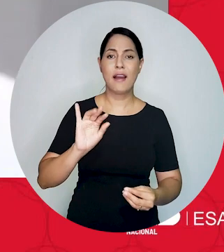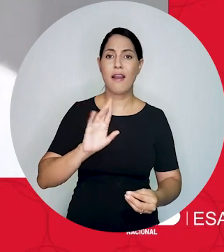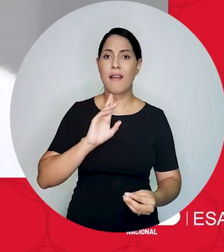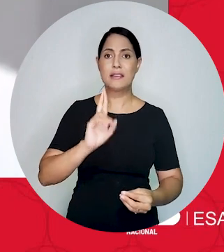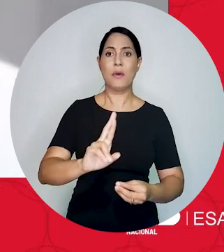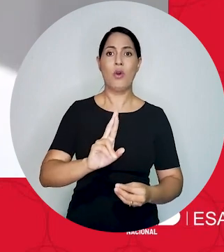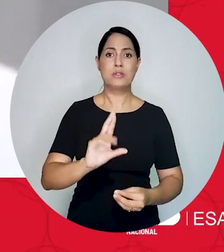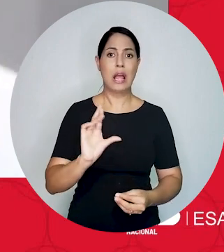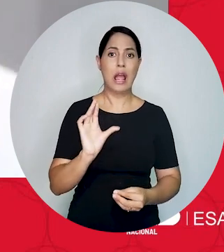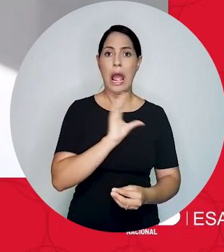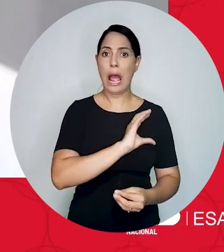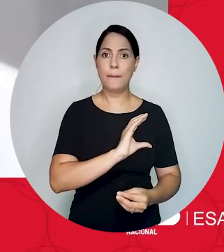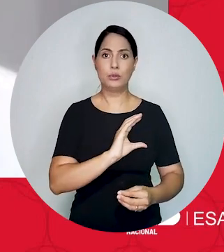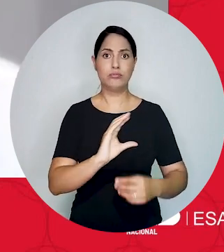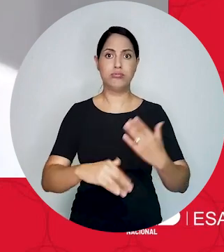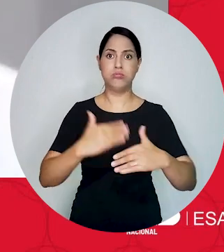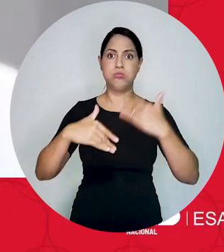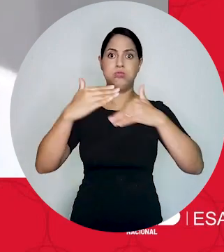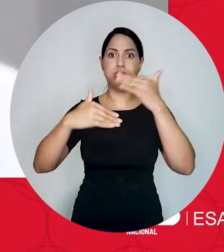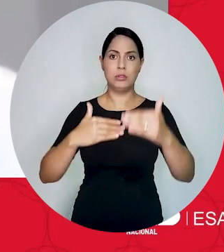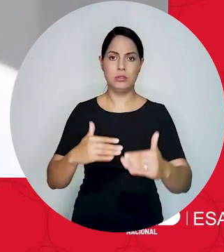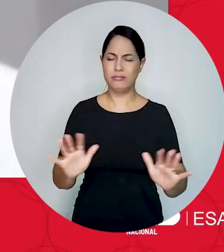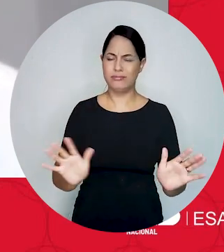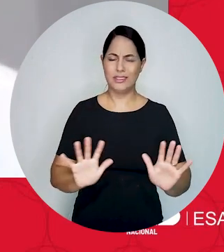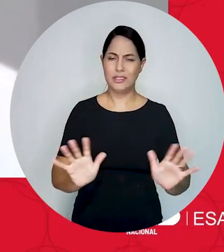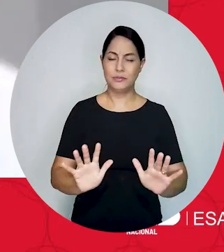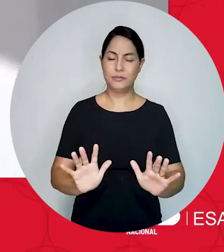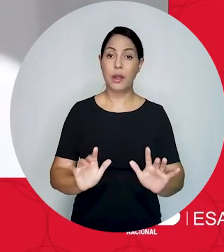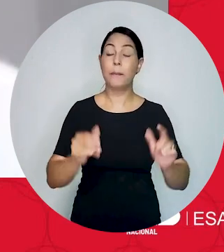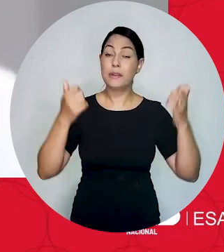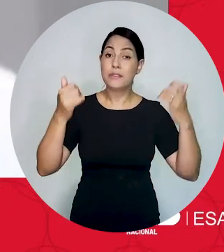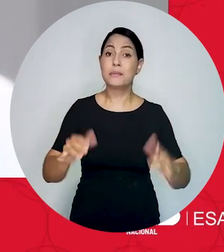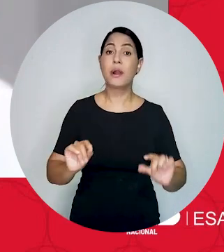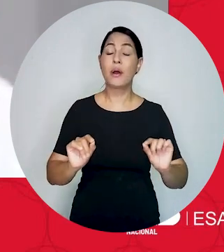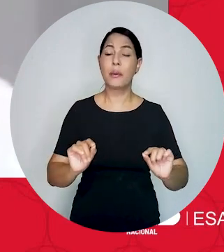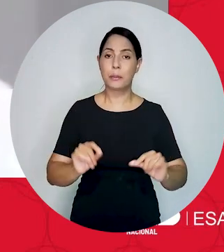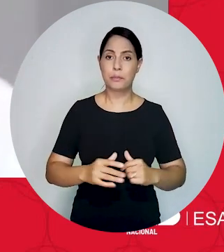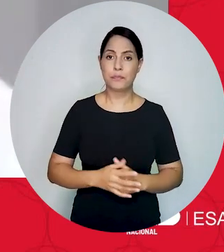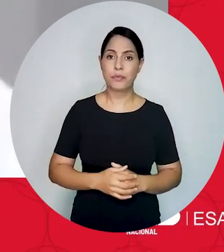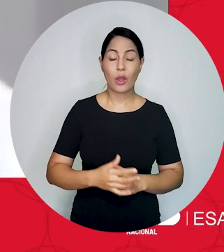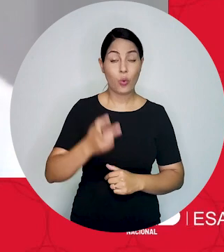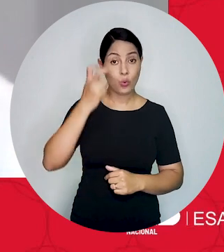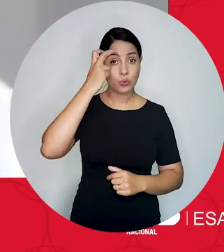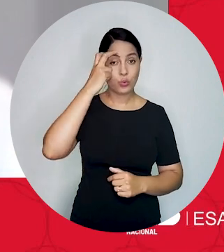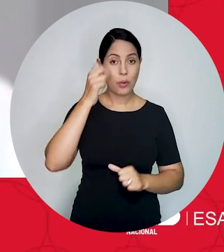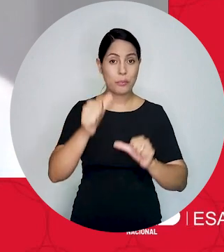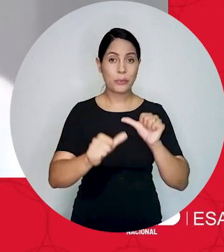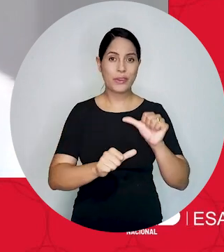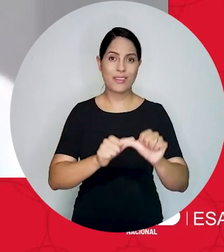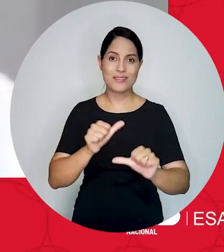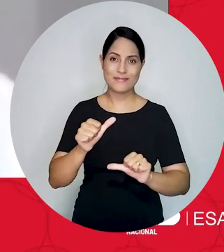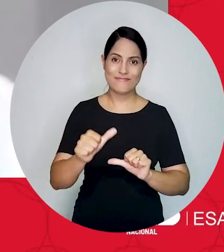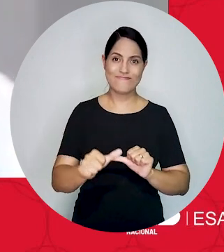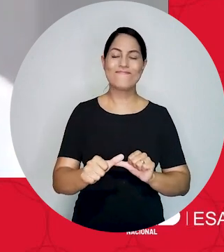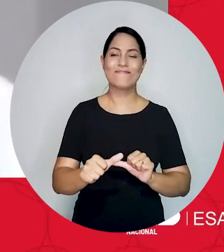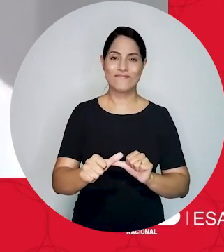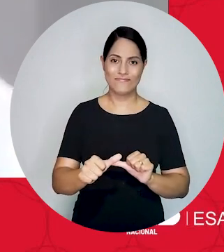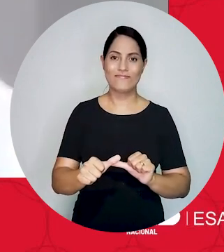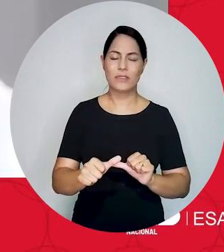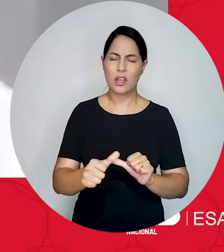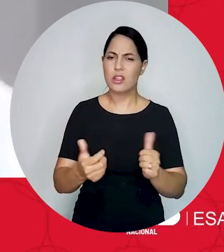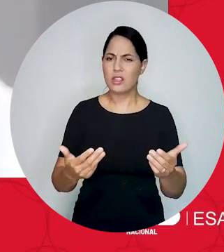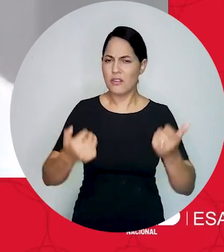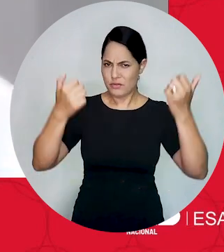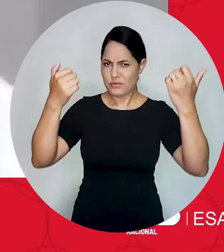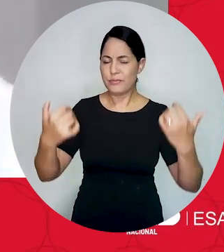vai enfim, trazer um resultado exponencial para o seu escritório. Eu acho que a grande questão é justamente